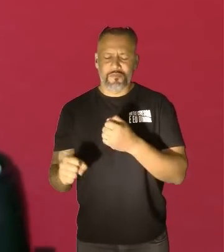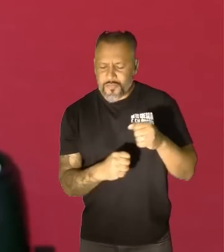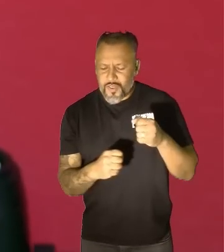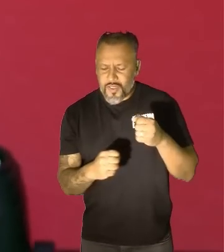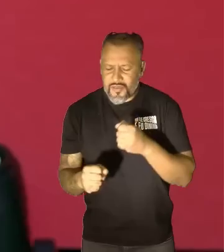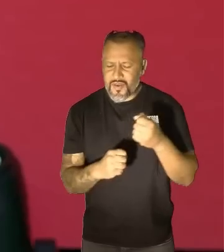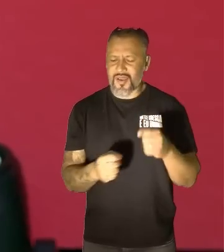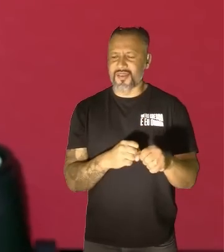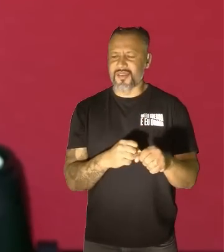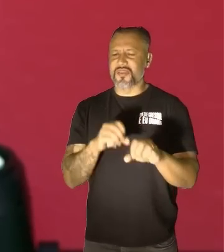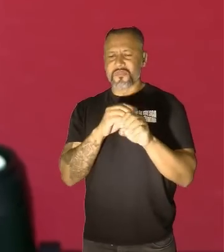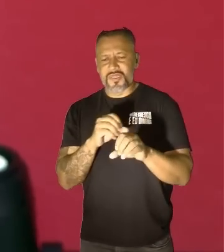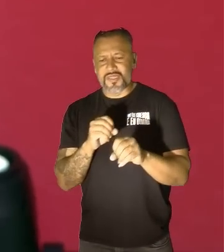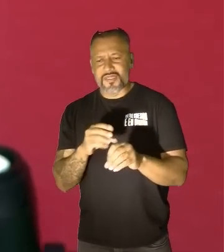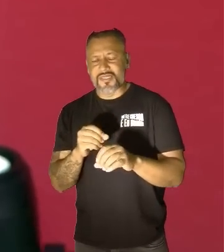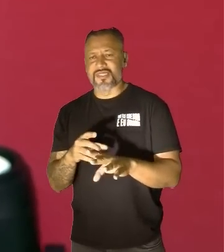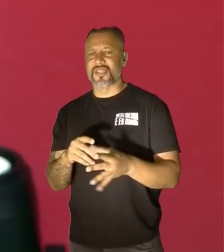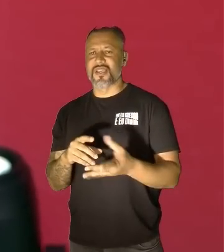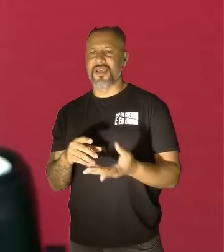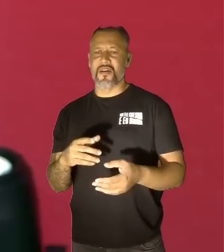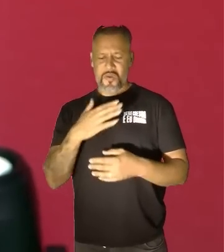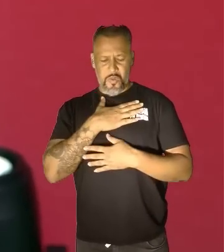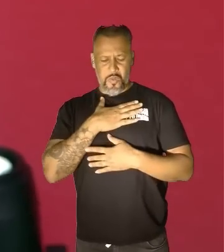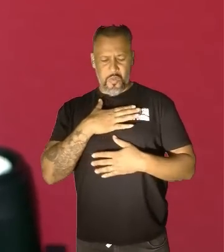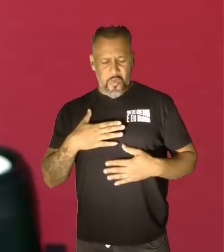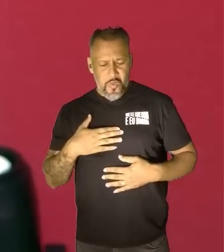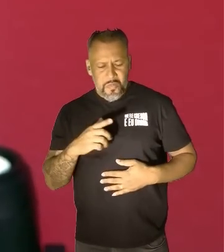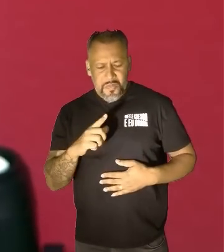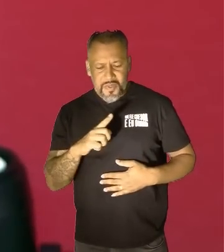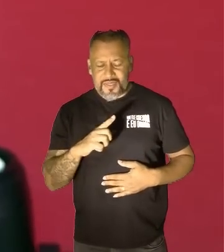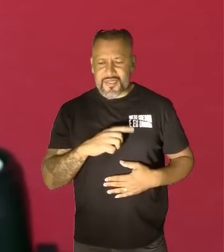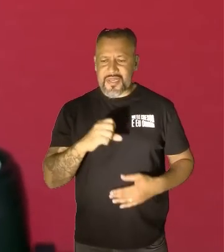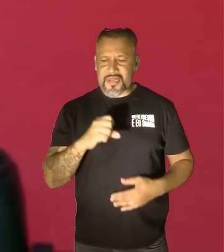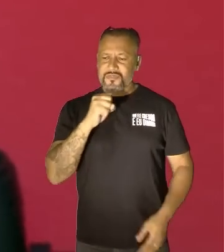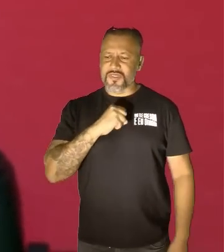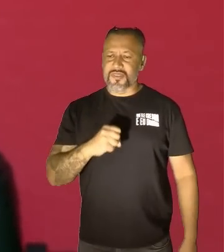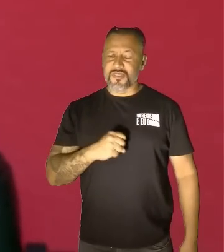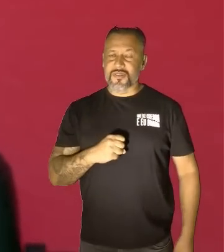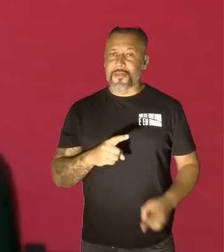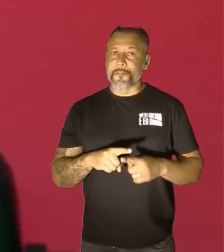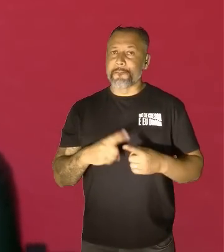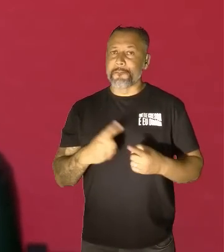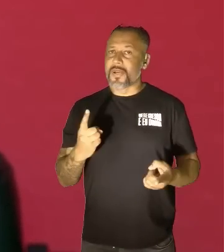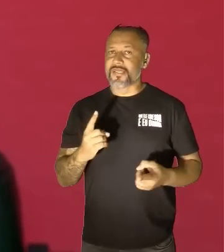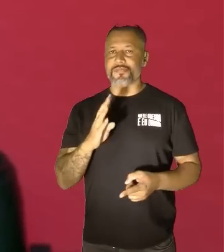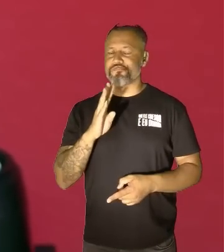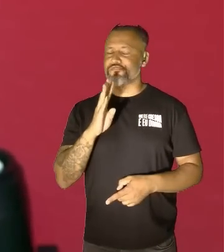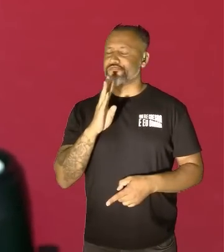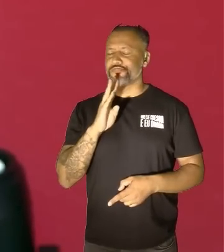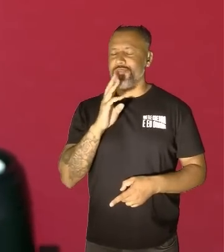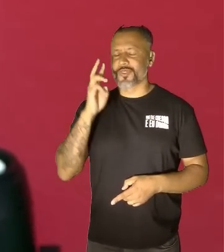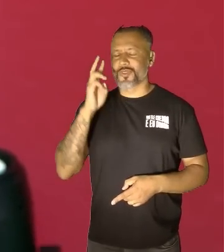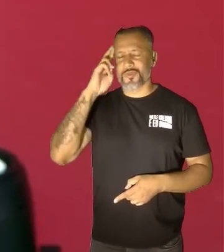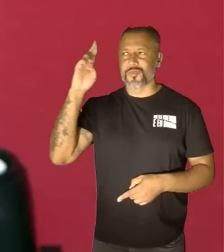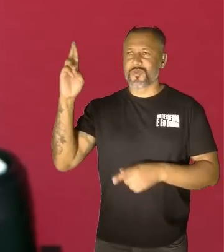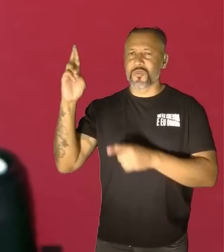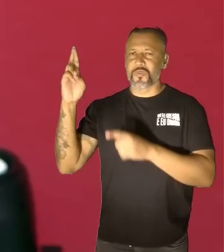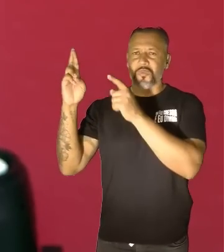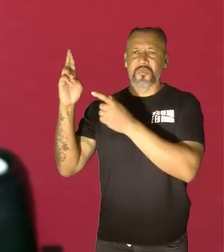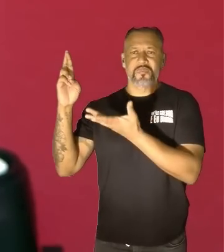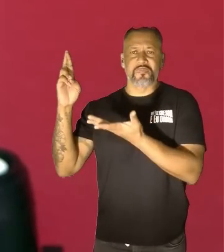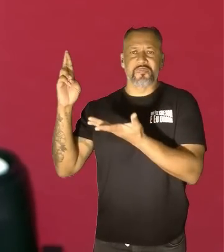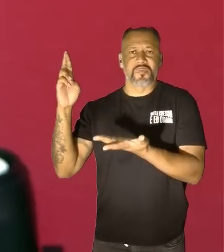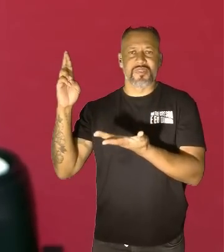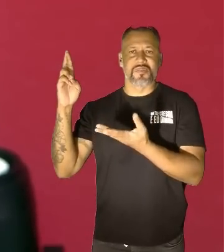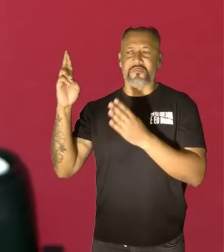de sacerdote, mas havia um problema: ele não conhecia o Senhor. ele não conhecia o